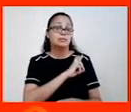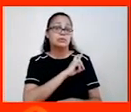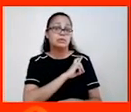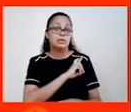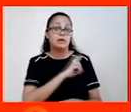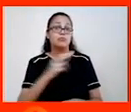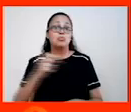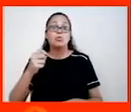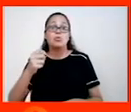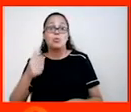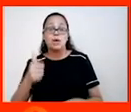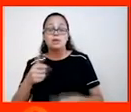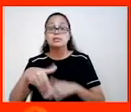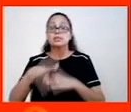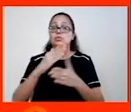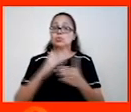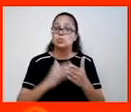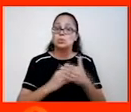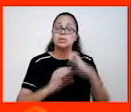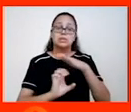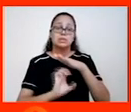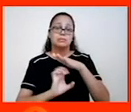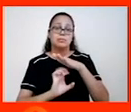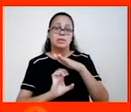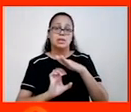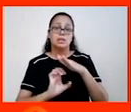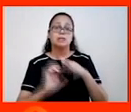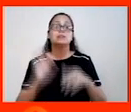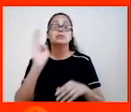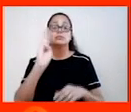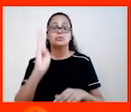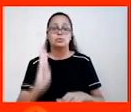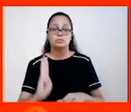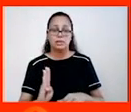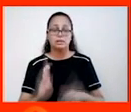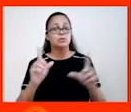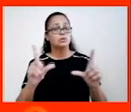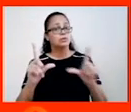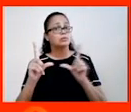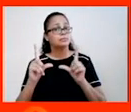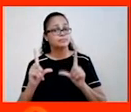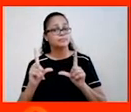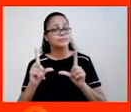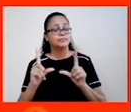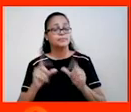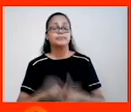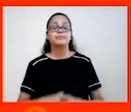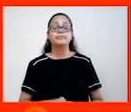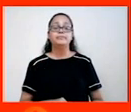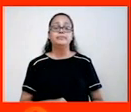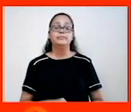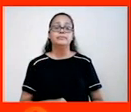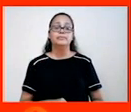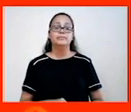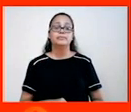as refinarias de petróleo em nosso país. Aqui nós temos uma imagem de uma refinaria da Petrobras.